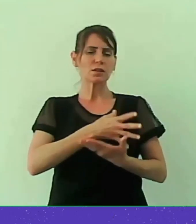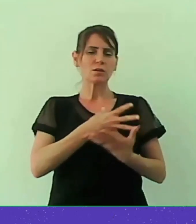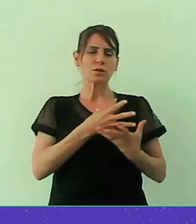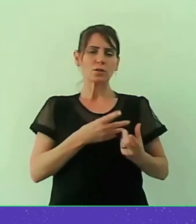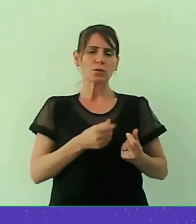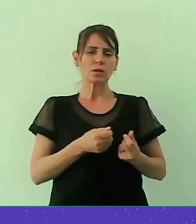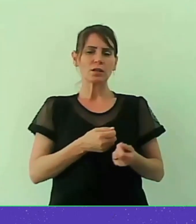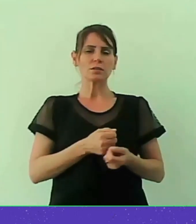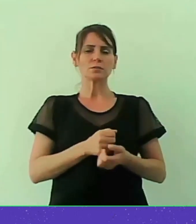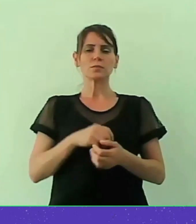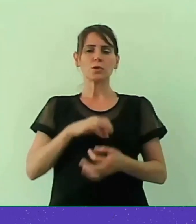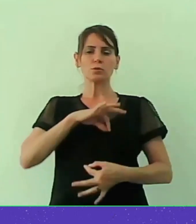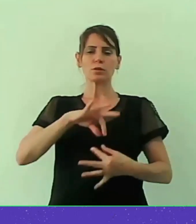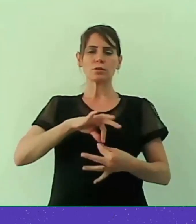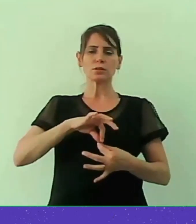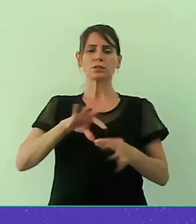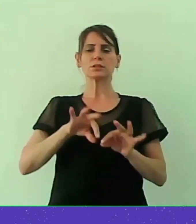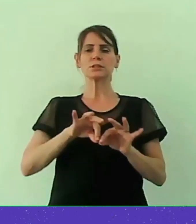de espírito,